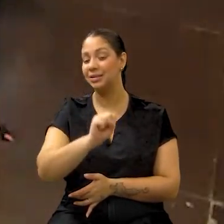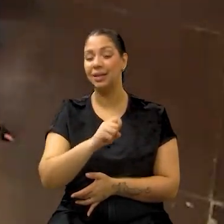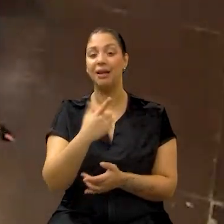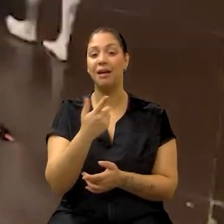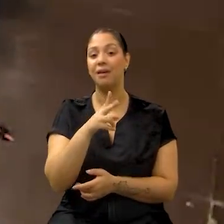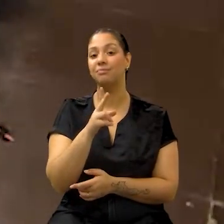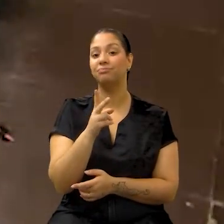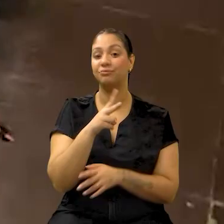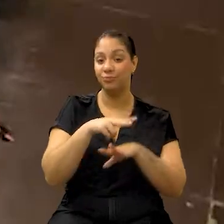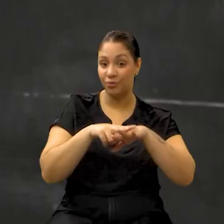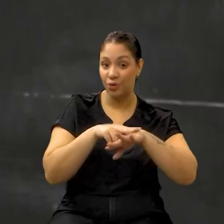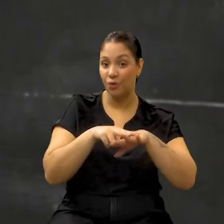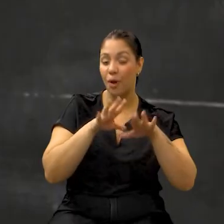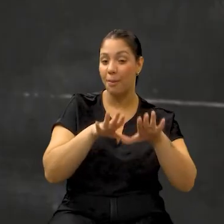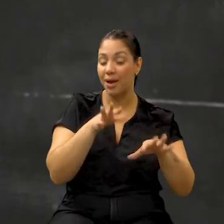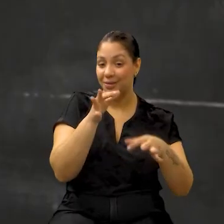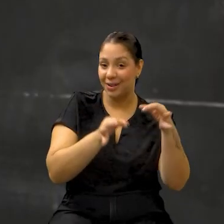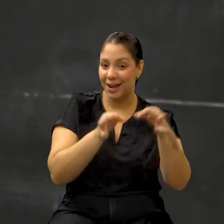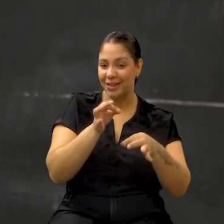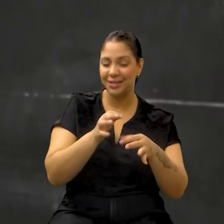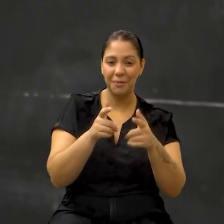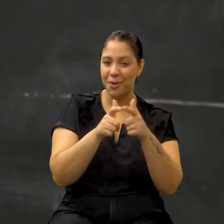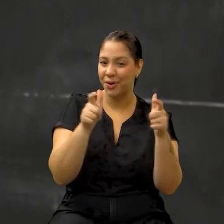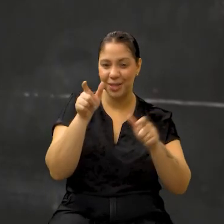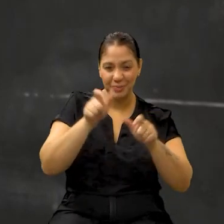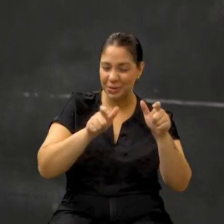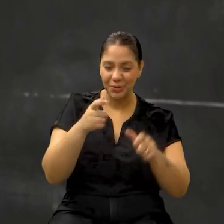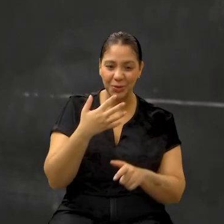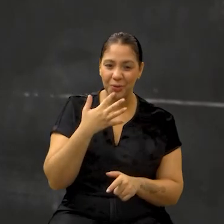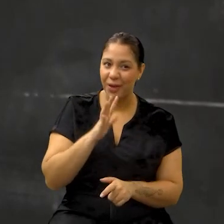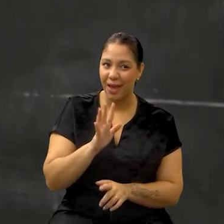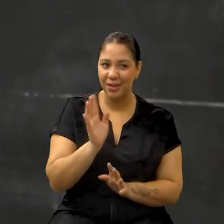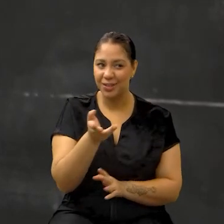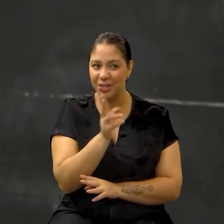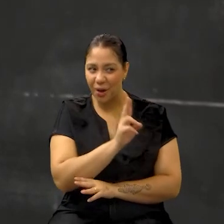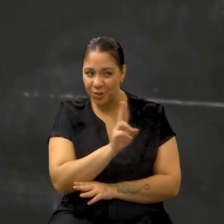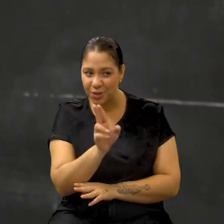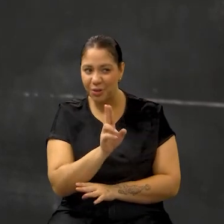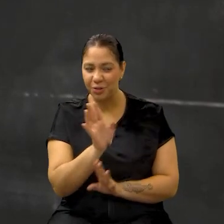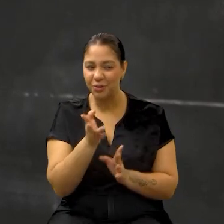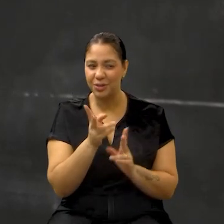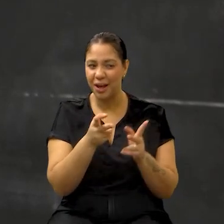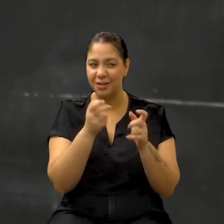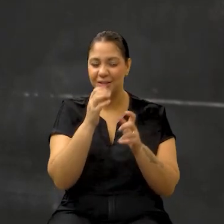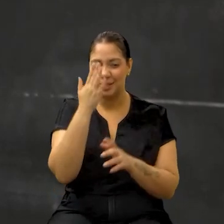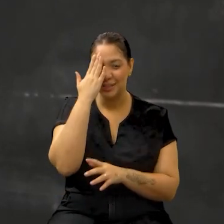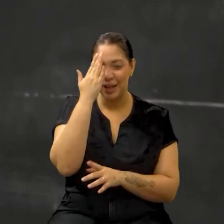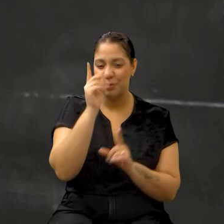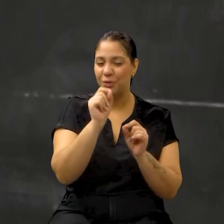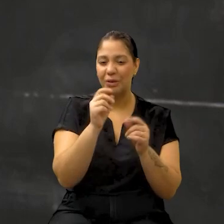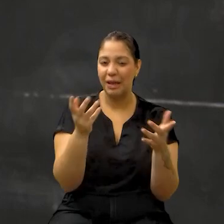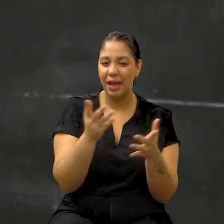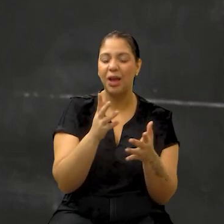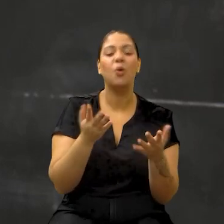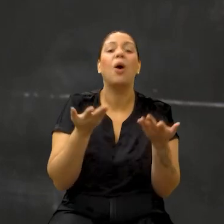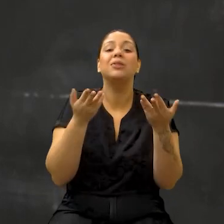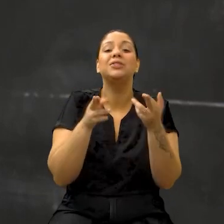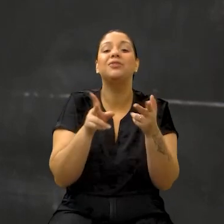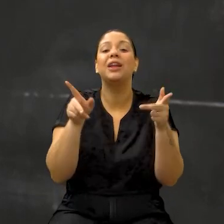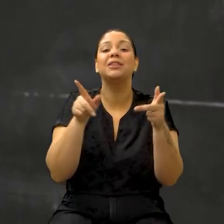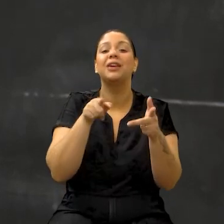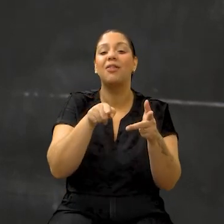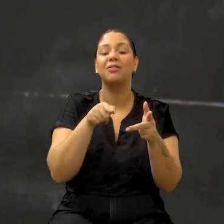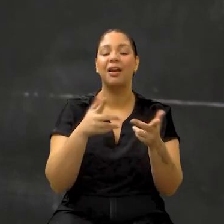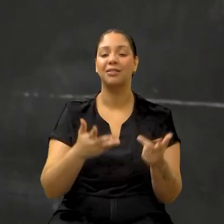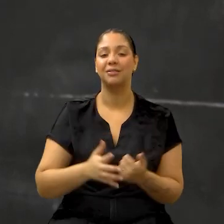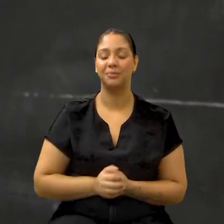Viúva, Porém Honesta, acho que a maioria das pessoas não conhecem de ouvido, assim, falar o título, não reconhece de imediato.